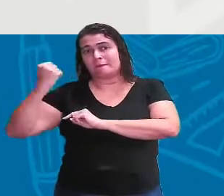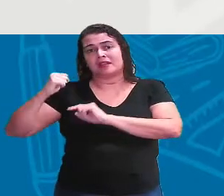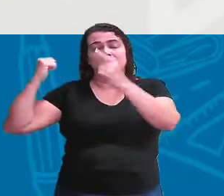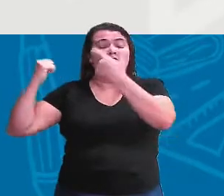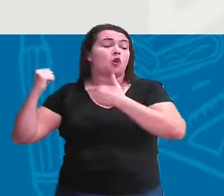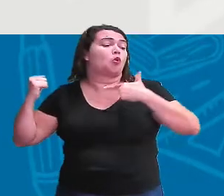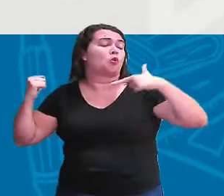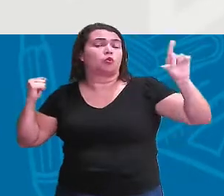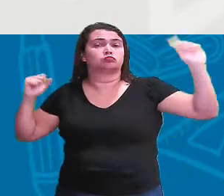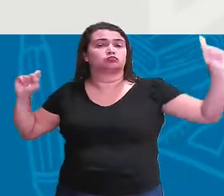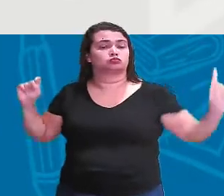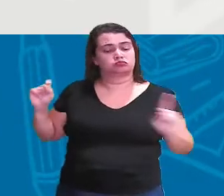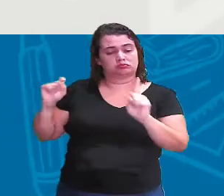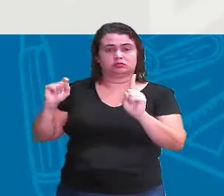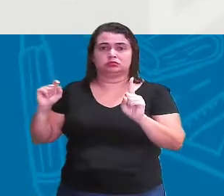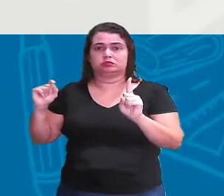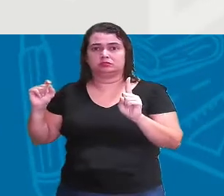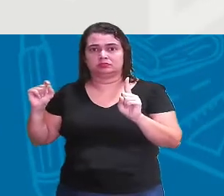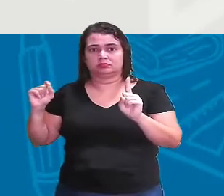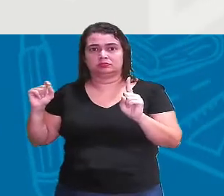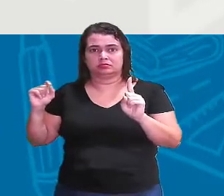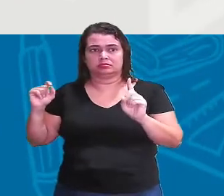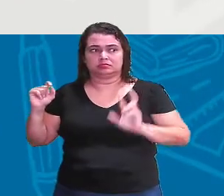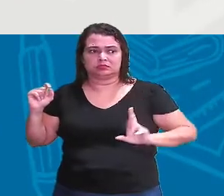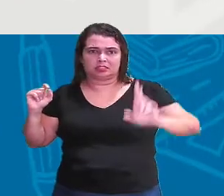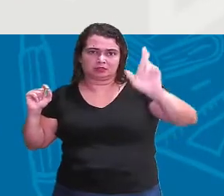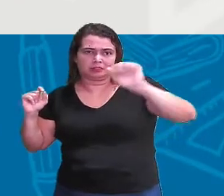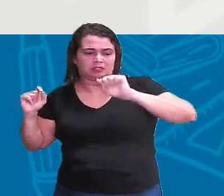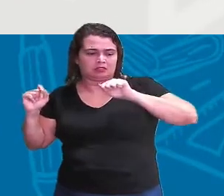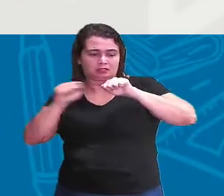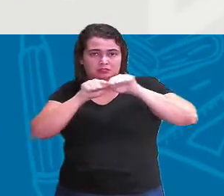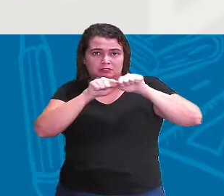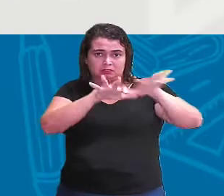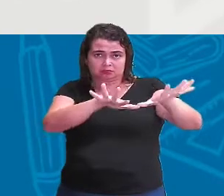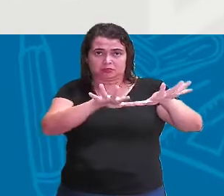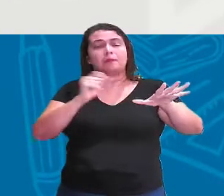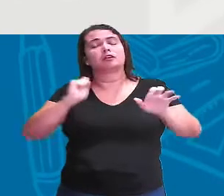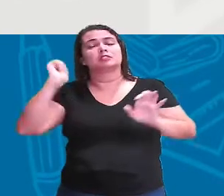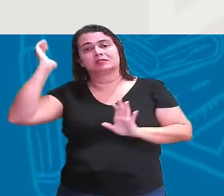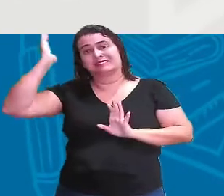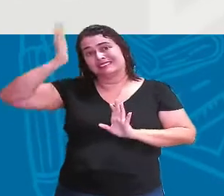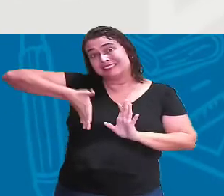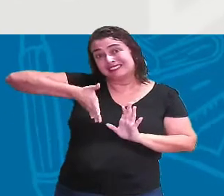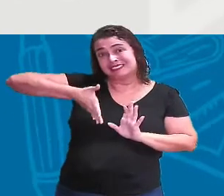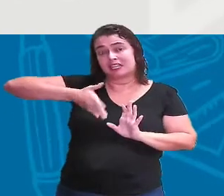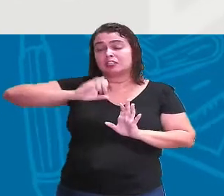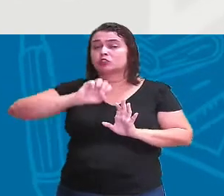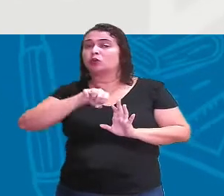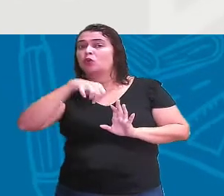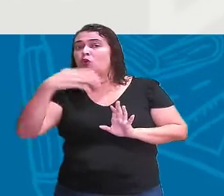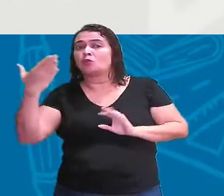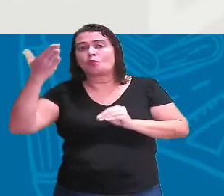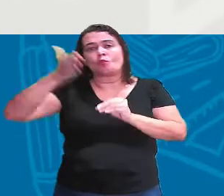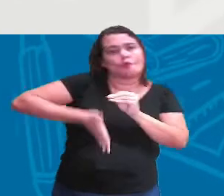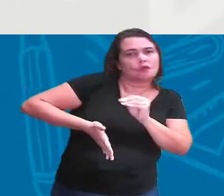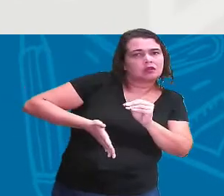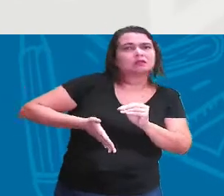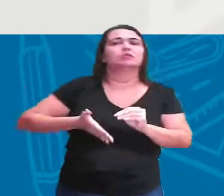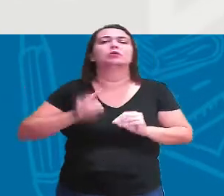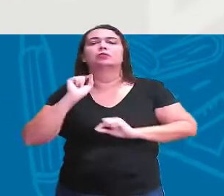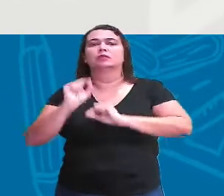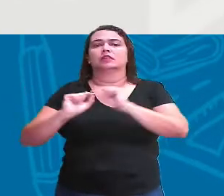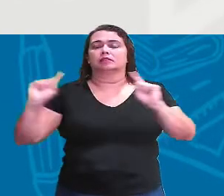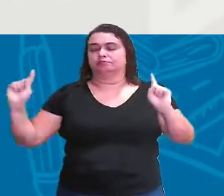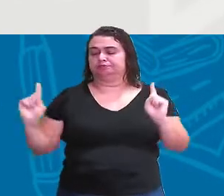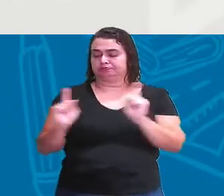terceiro organismo que vai mediar essa transmissão. Então, a transmissão ela pode ser direta ou ela pode ser indireta. Quando ela é direta, de pessoa